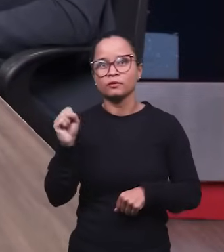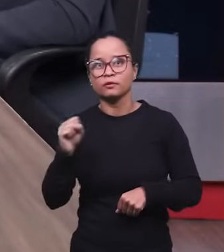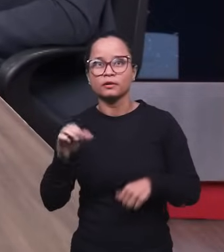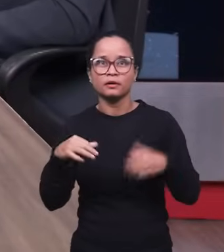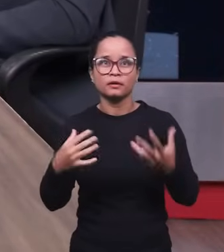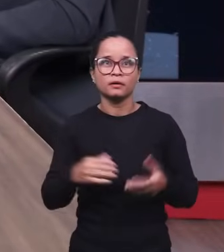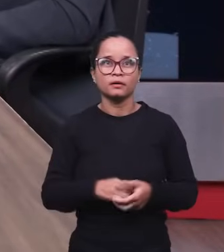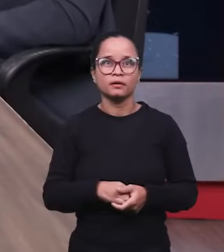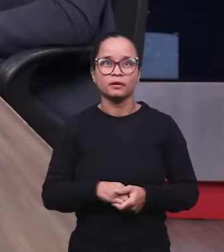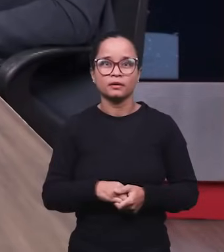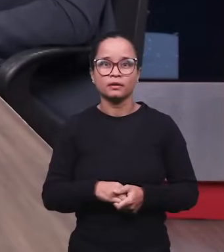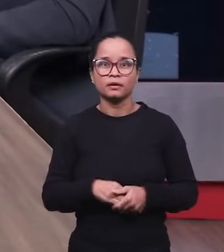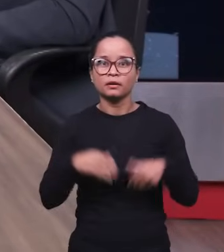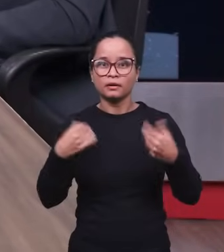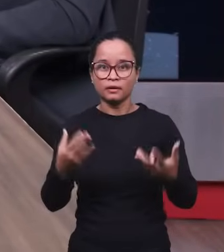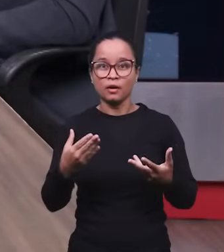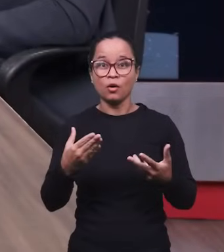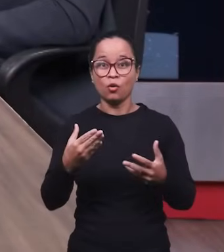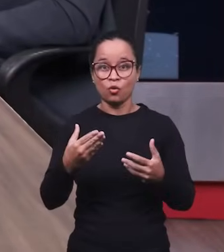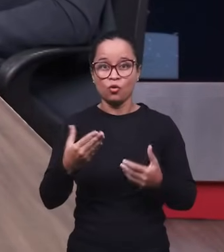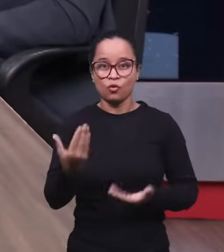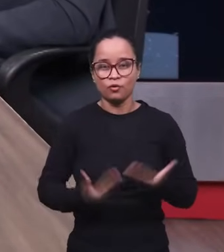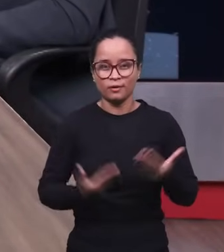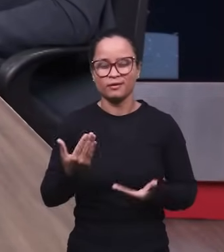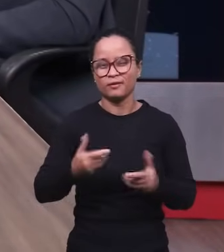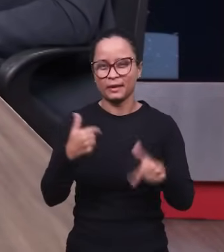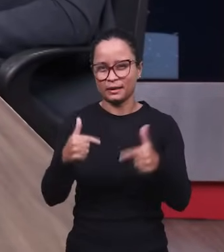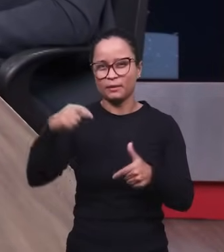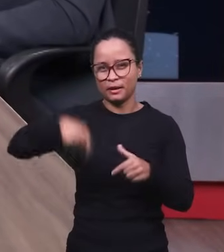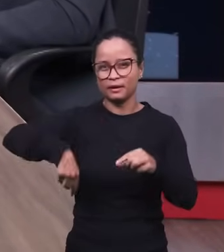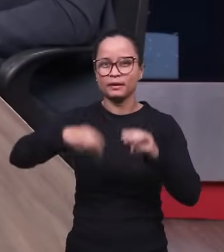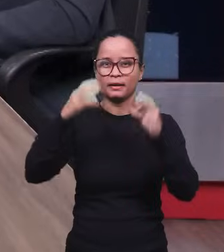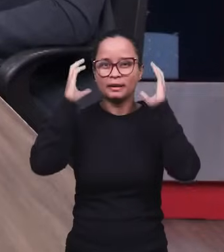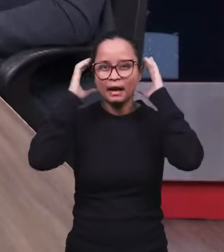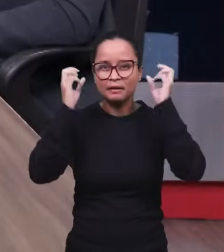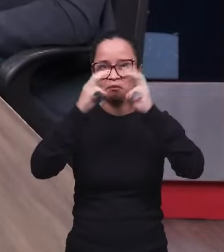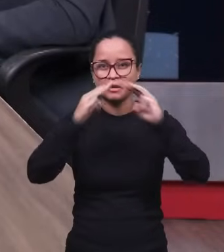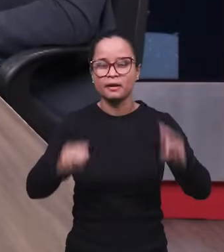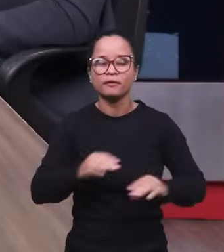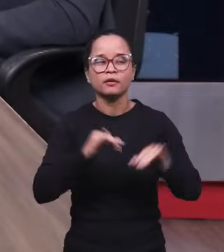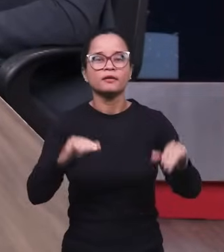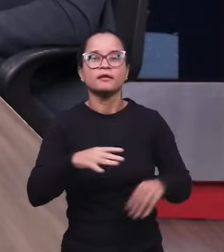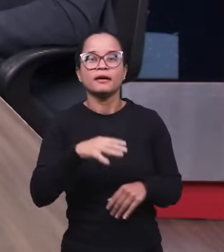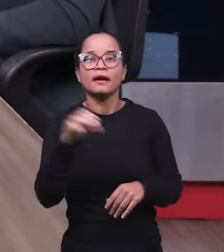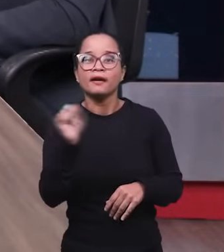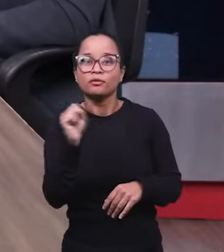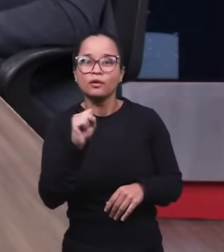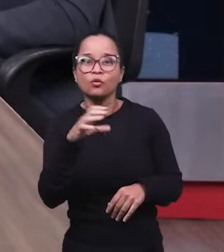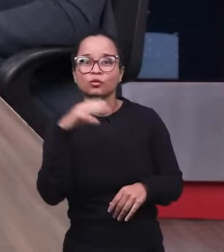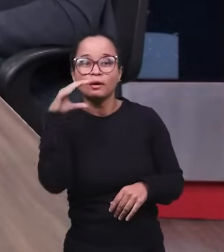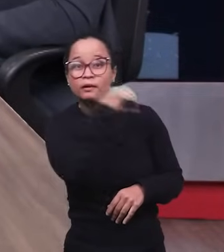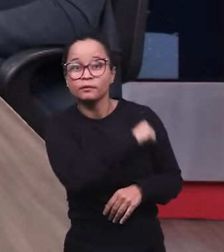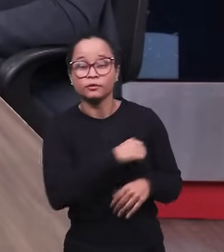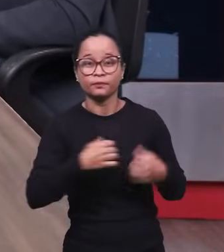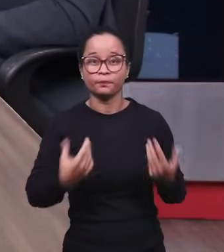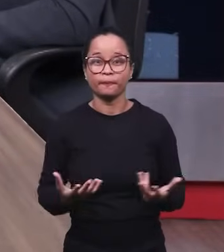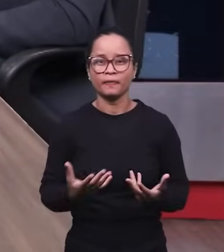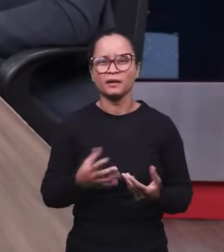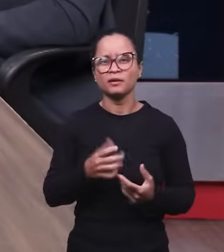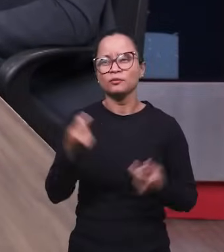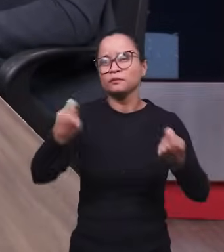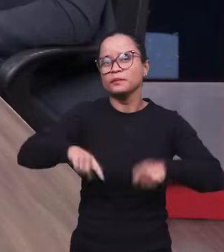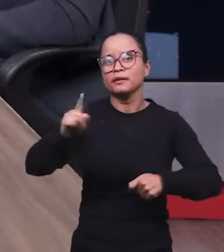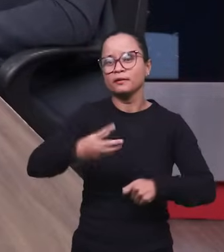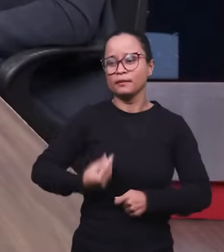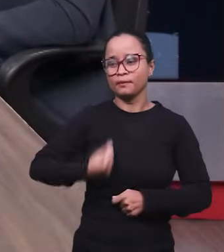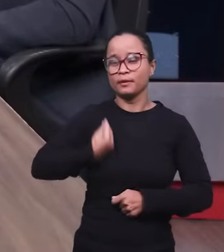trabalham aqui na Rádio Manaim, me disseram o seguinte, que isso é uma questão de fração de segundos. Então isso facilitou muito, porque não precisa trazê-los aqui,